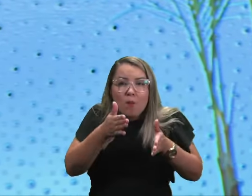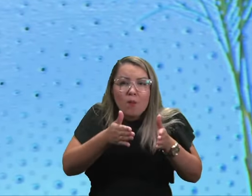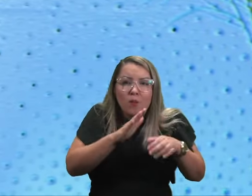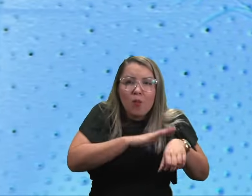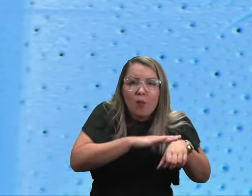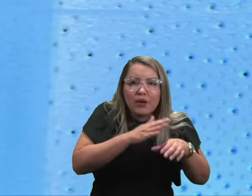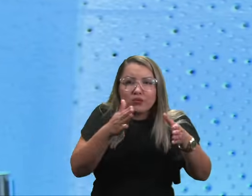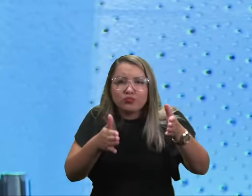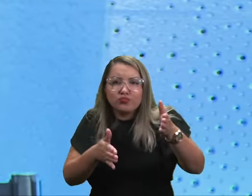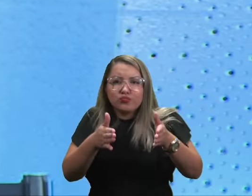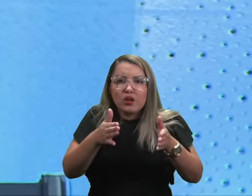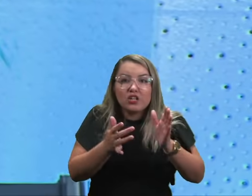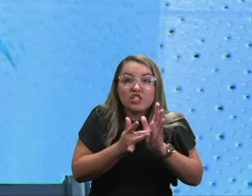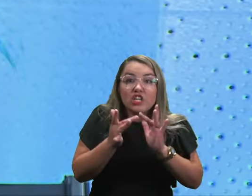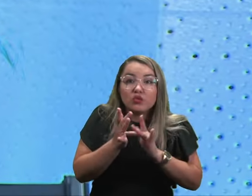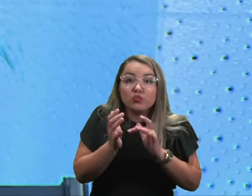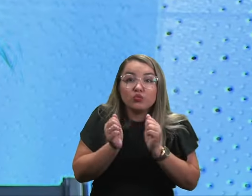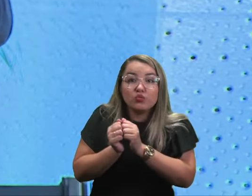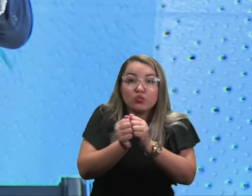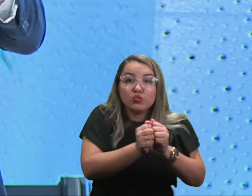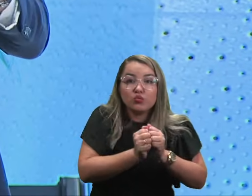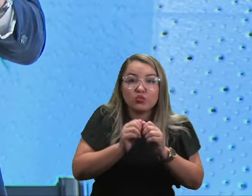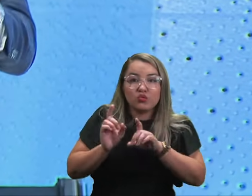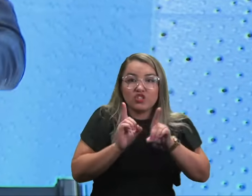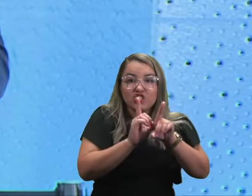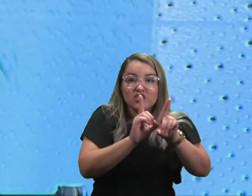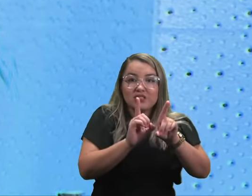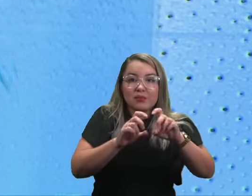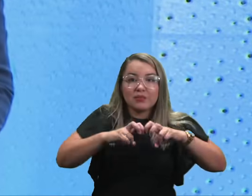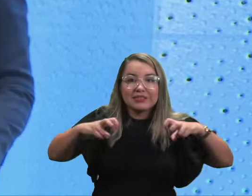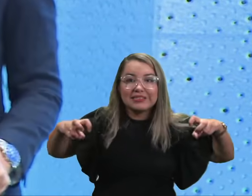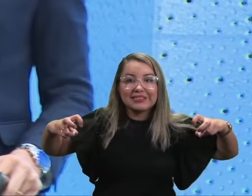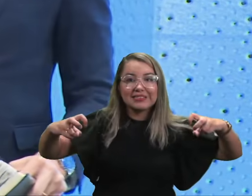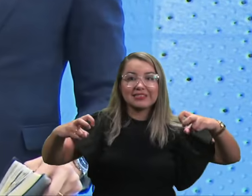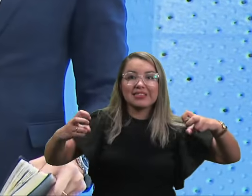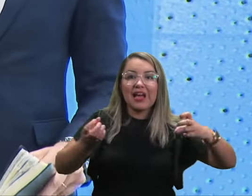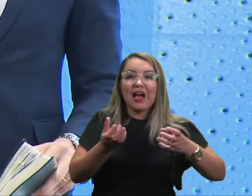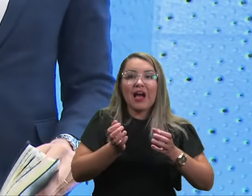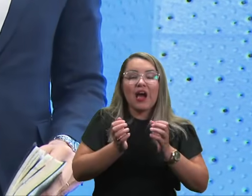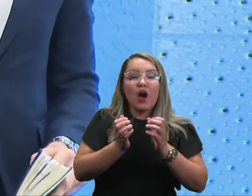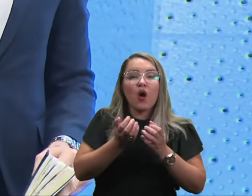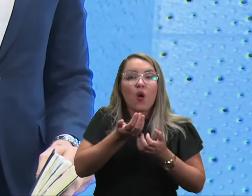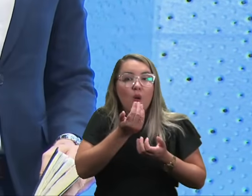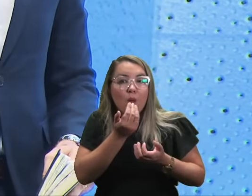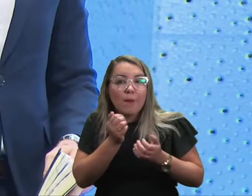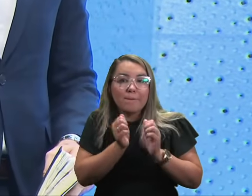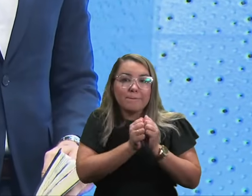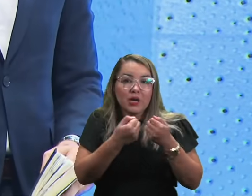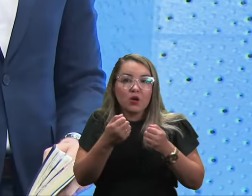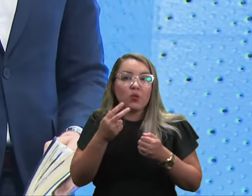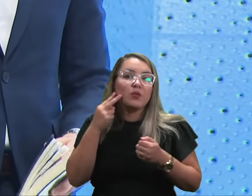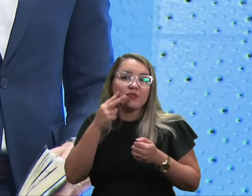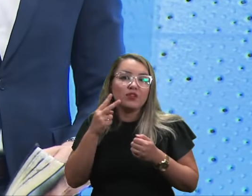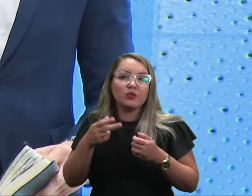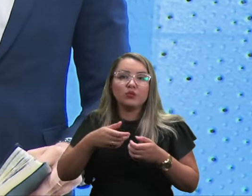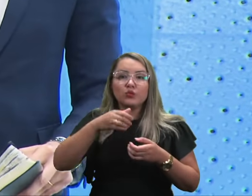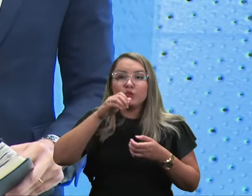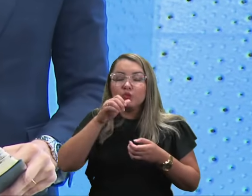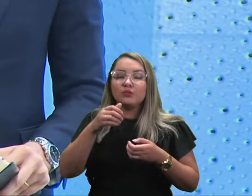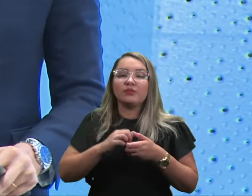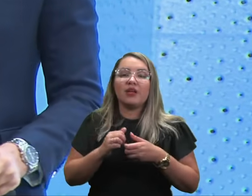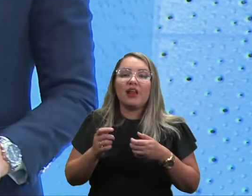os discípulos na Santa Ceia, do capítulo 13 a 17, nós encontramos 7 vezes Jesus